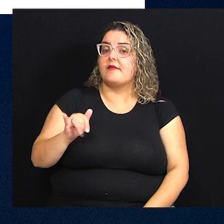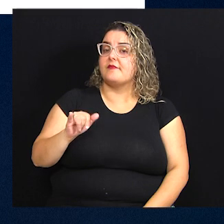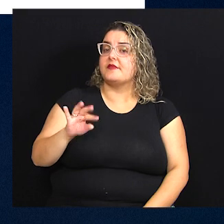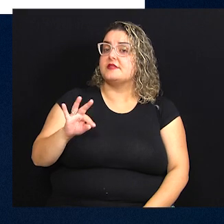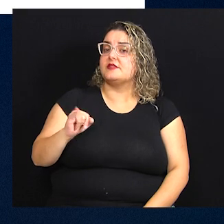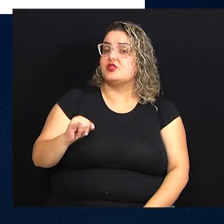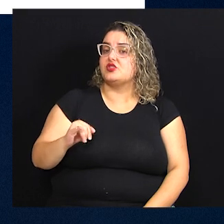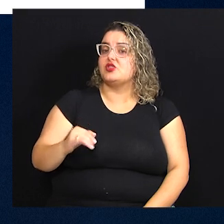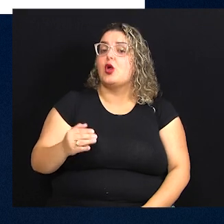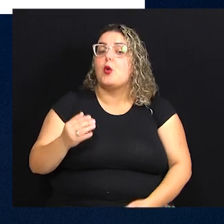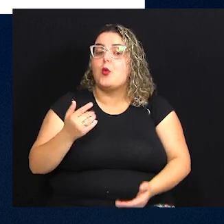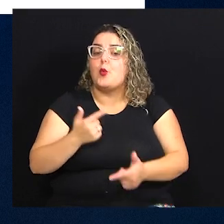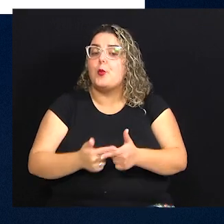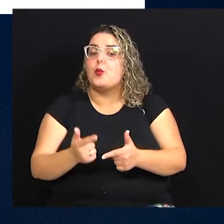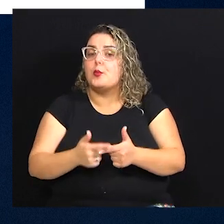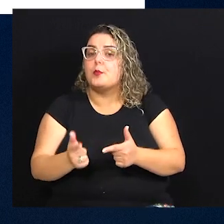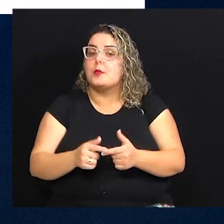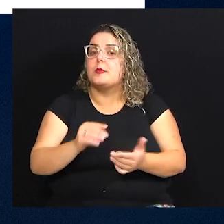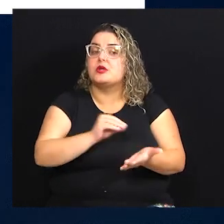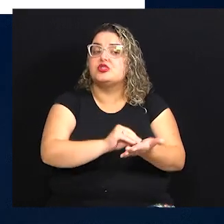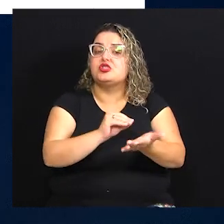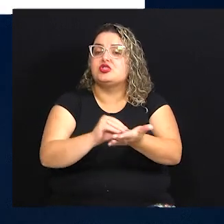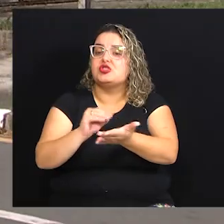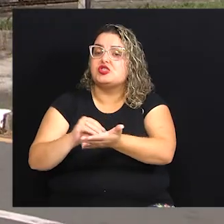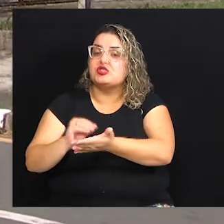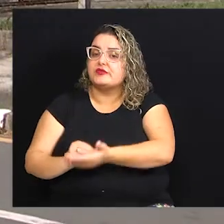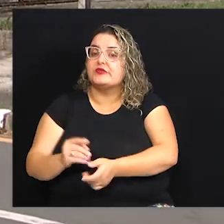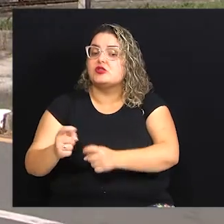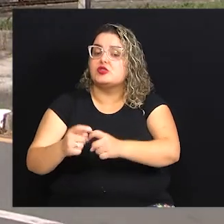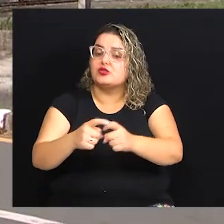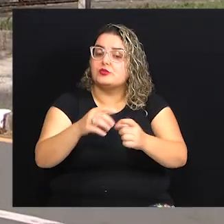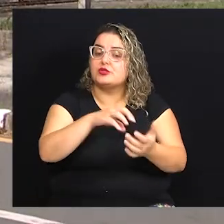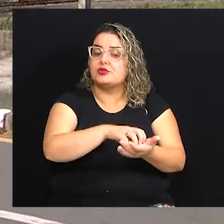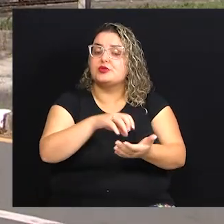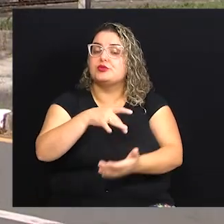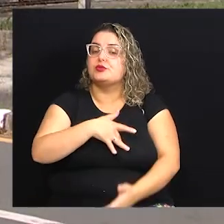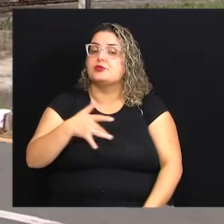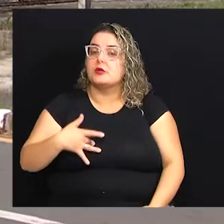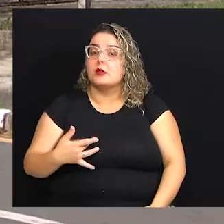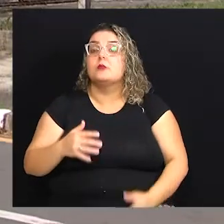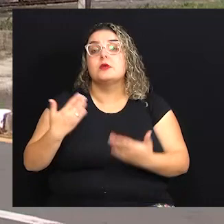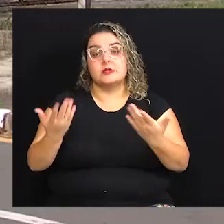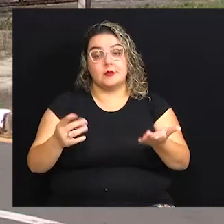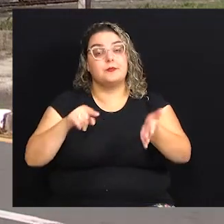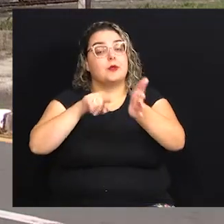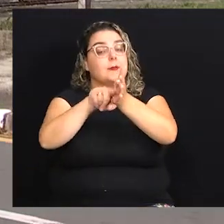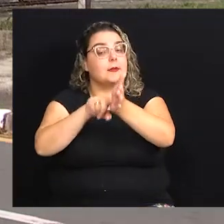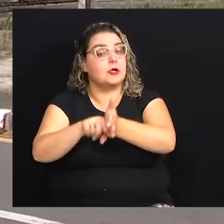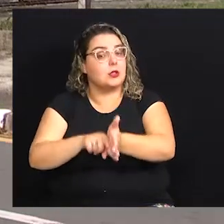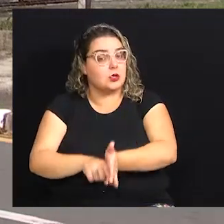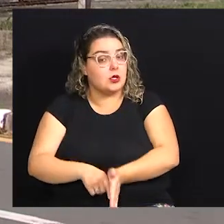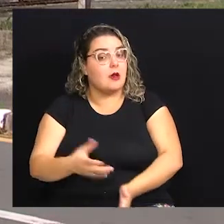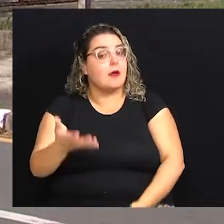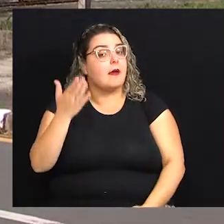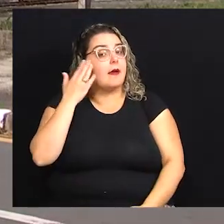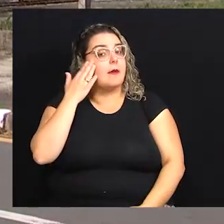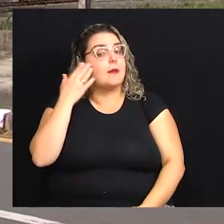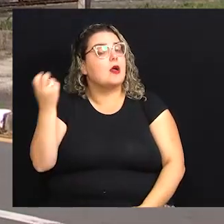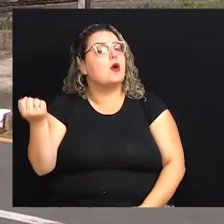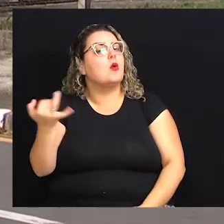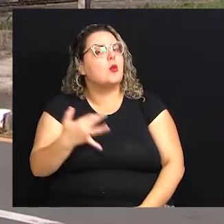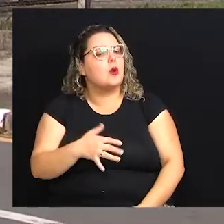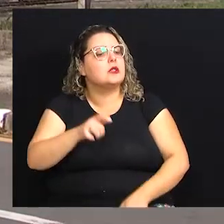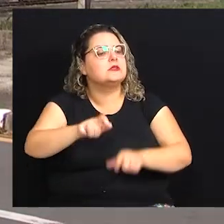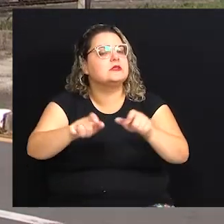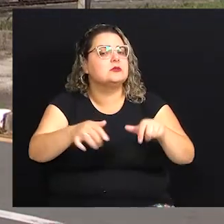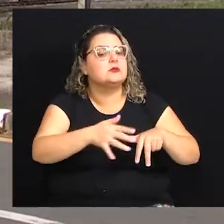profissionais médicos nos centros de saúde de Campinas. Pois é, entre os questionamentos, o parlamentar quer saber quantos usuários